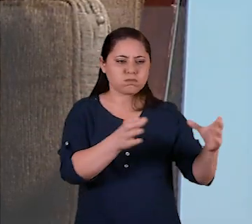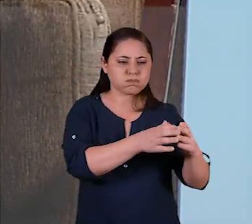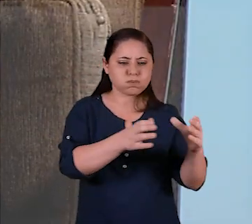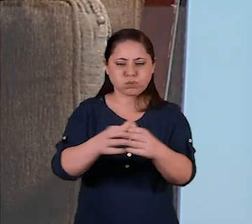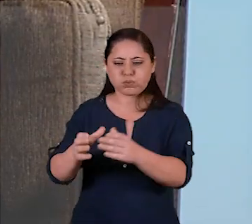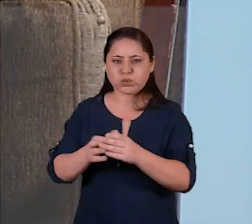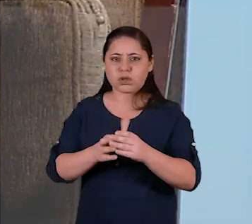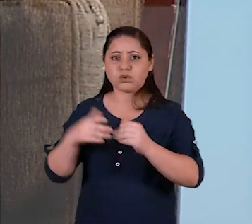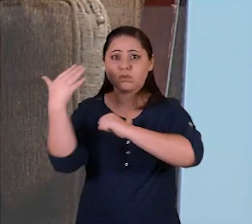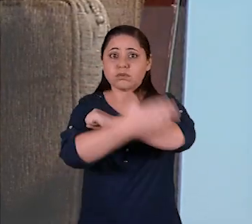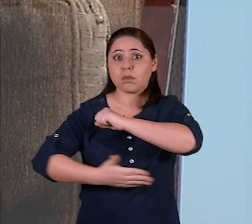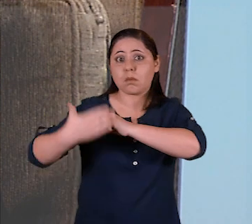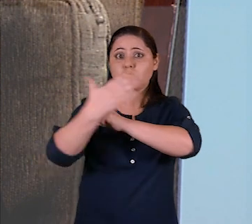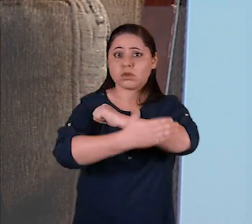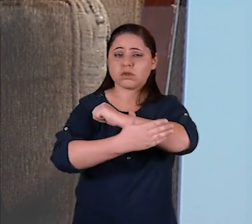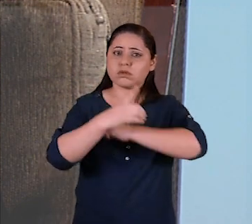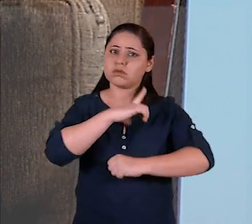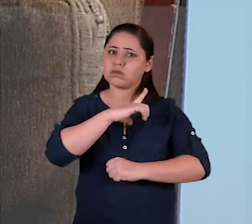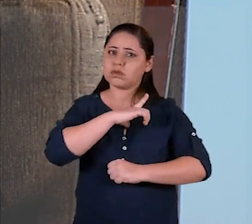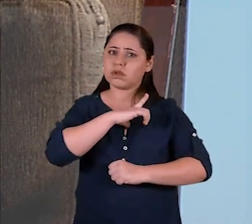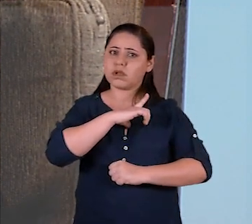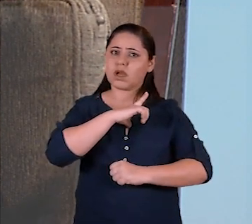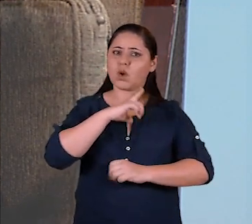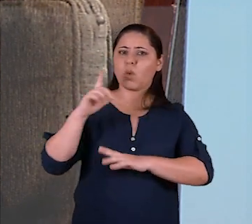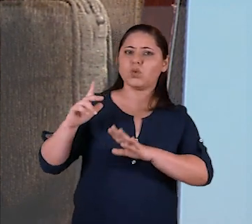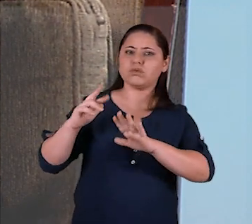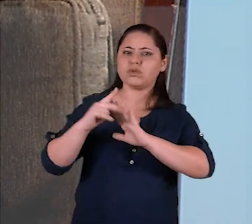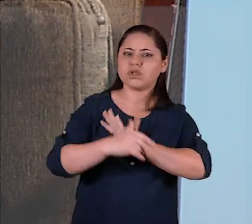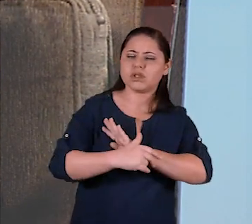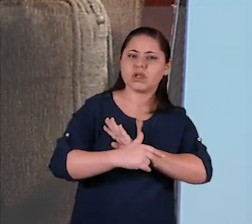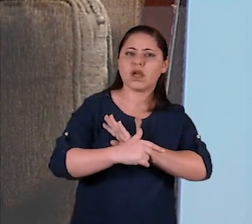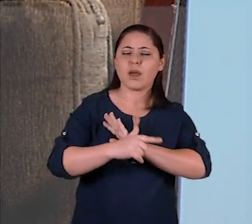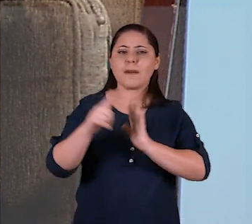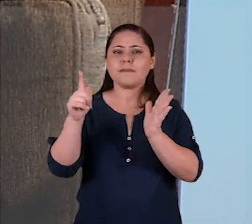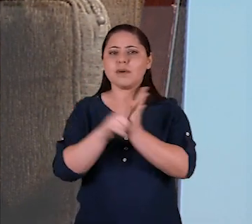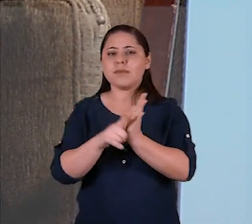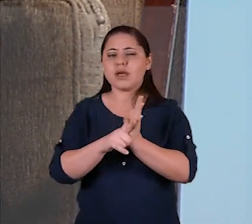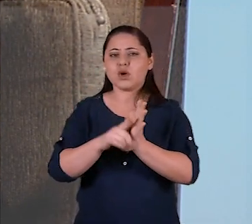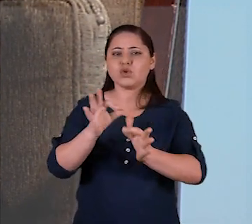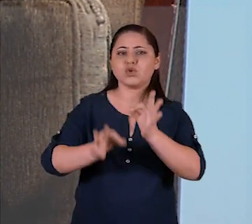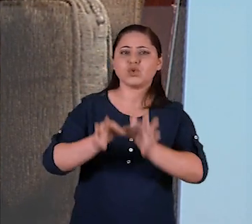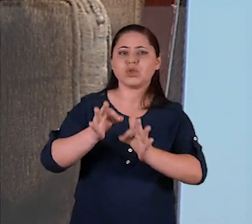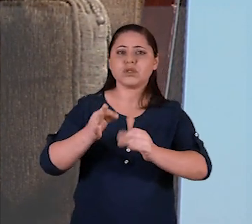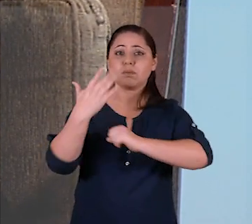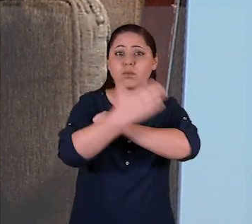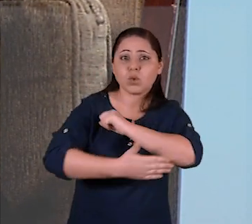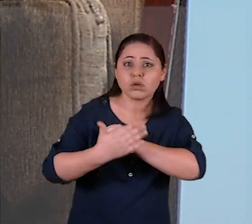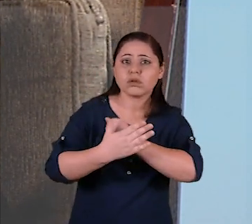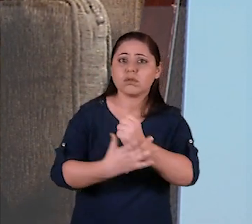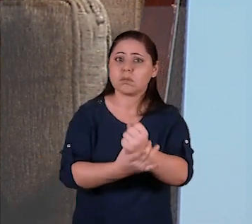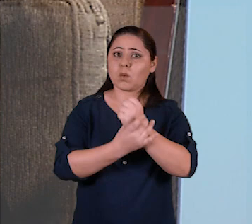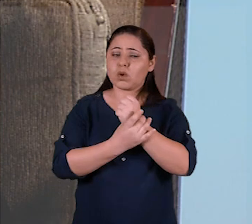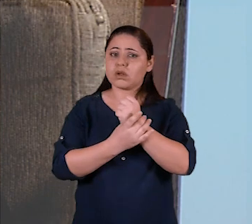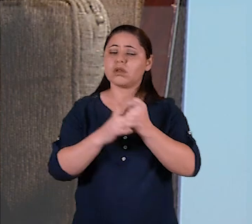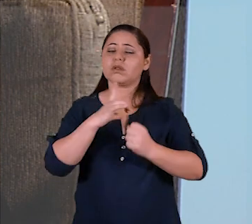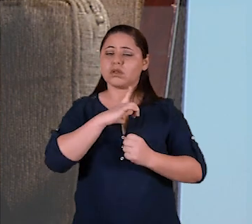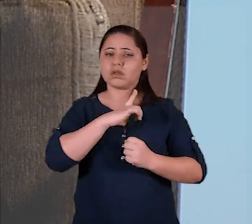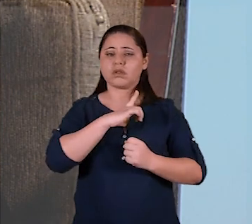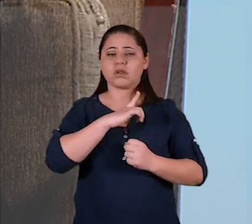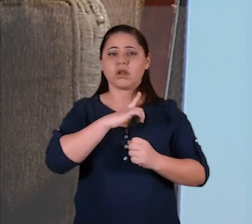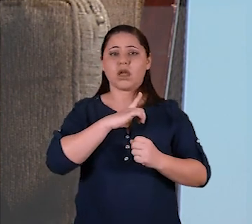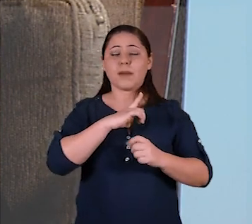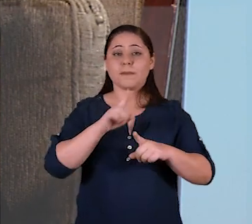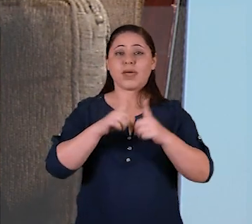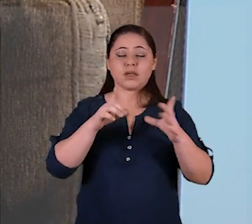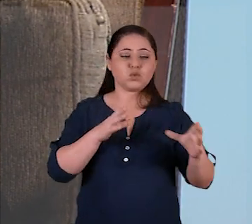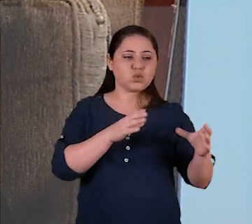né? Então, isso é uma das inovações além de tantas outras, como as medidas protetivas, mas a criação de uma rede de atendimento à mulher,